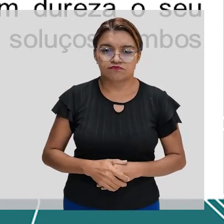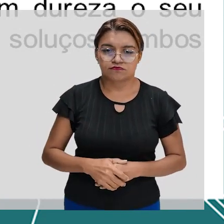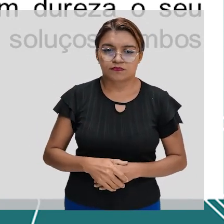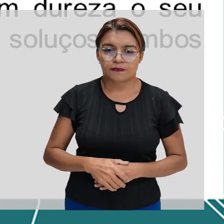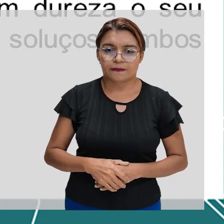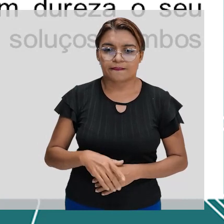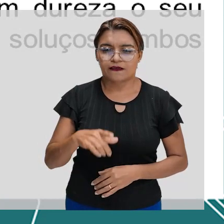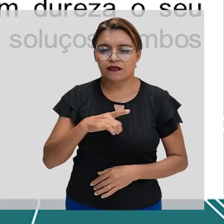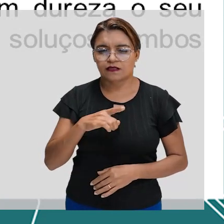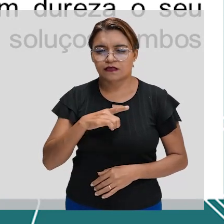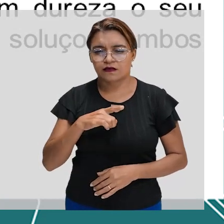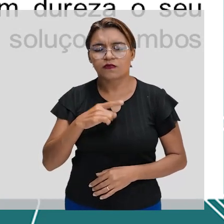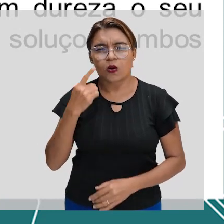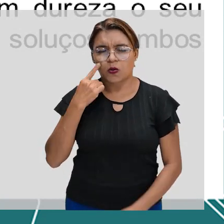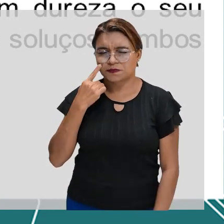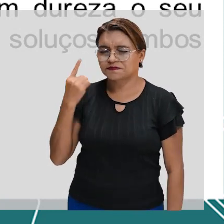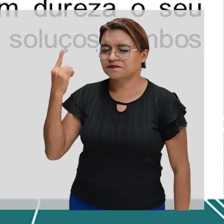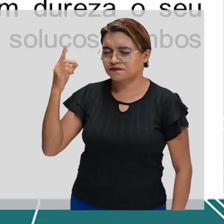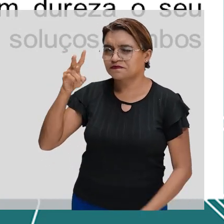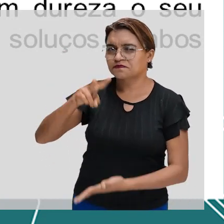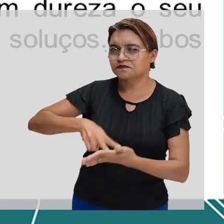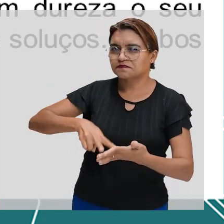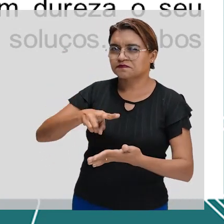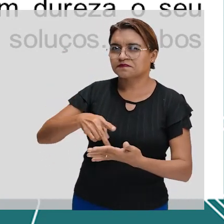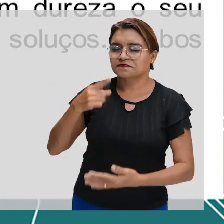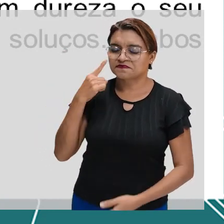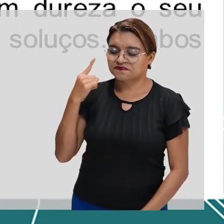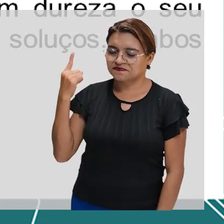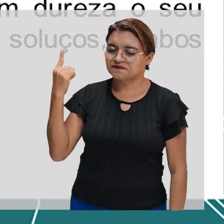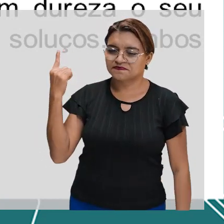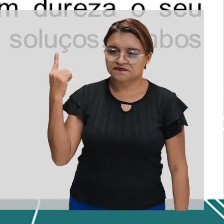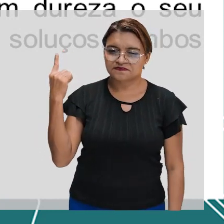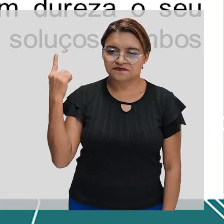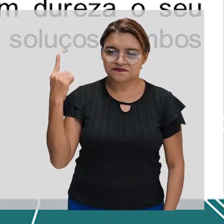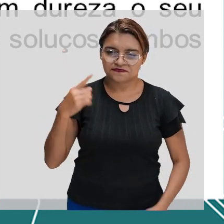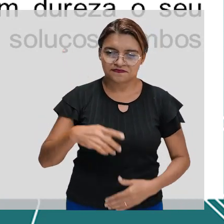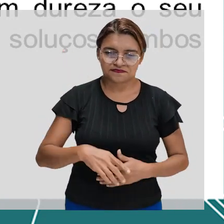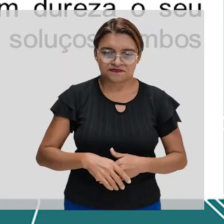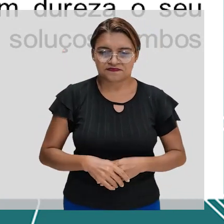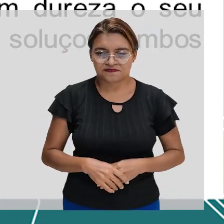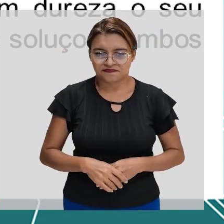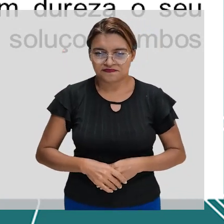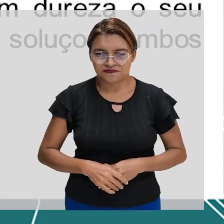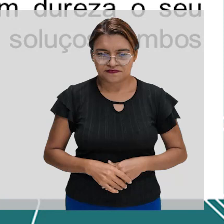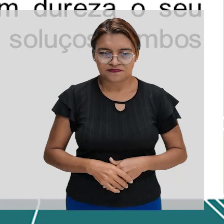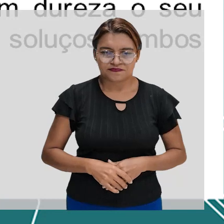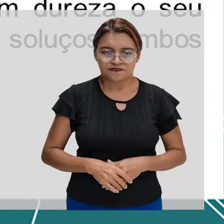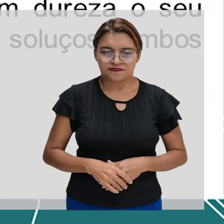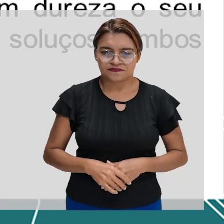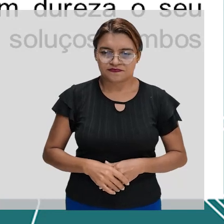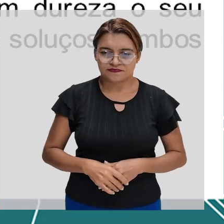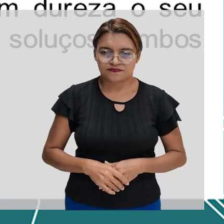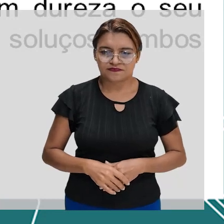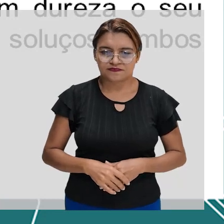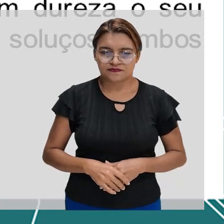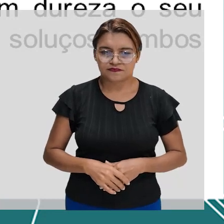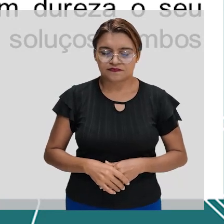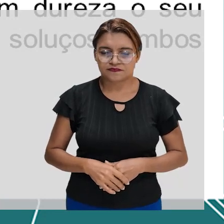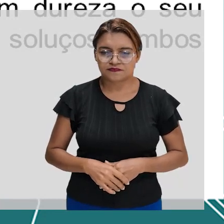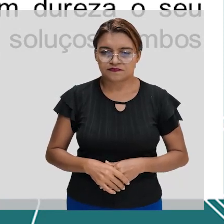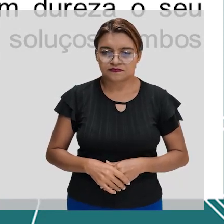numa equação de tragédia com sentimentos de bernardin em formas de Camões